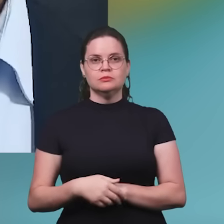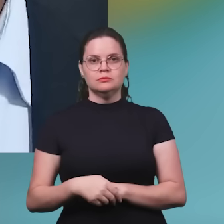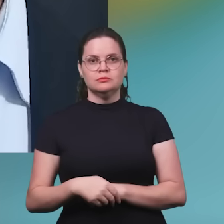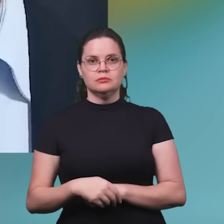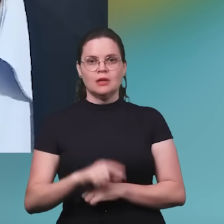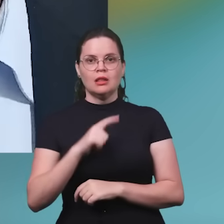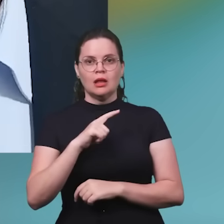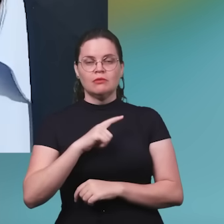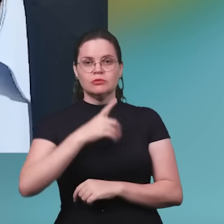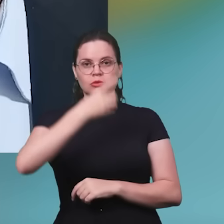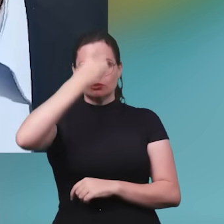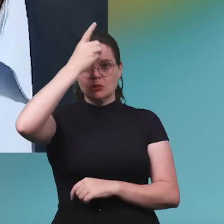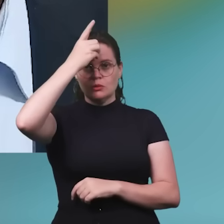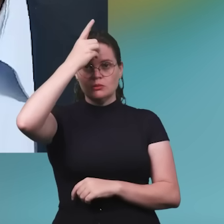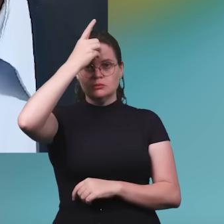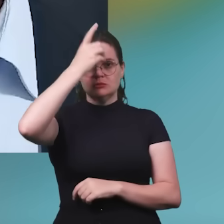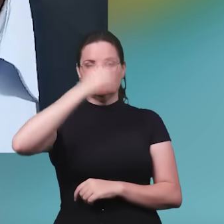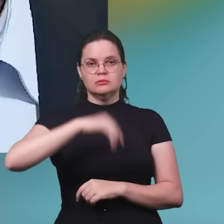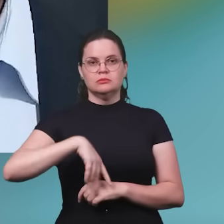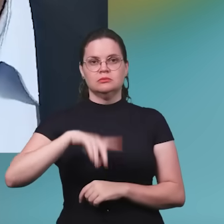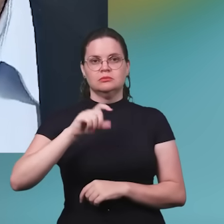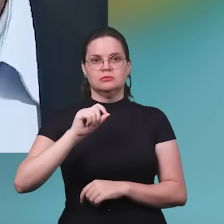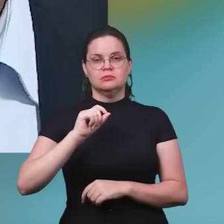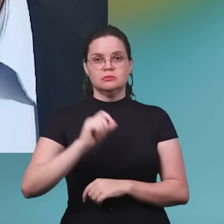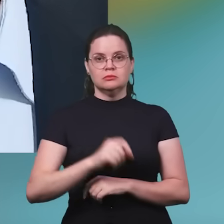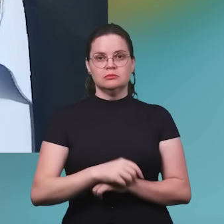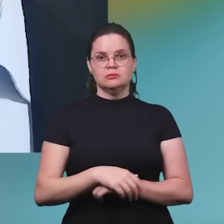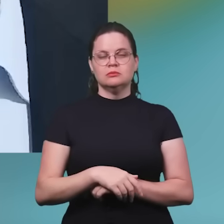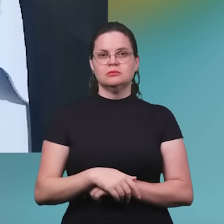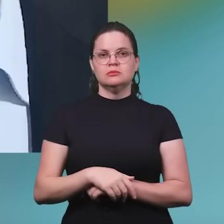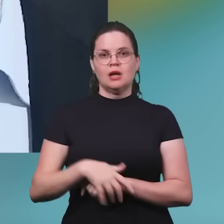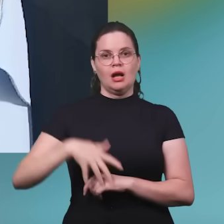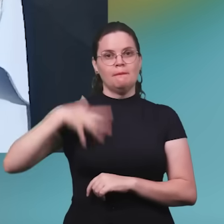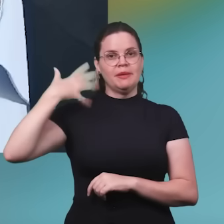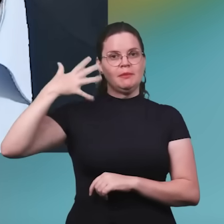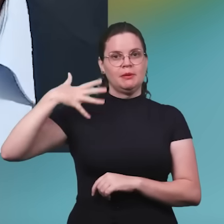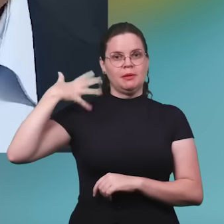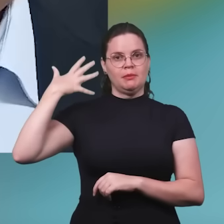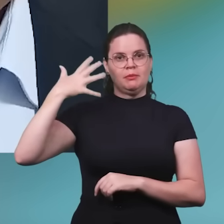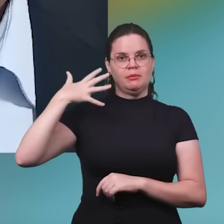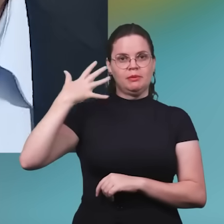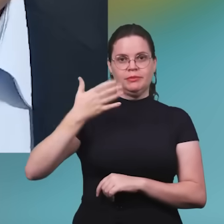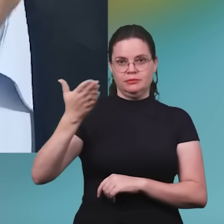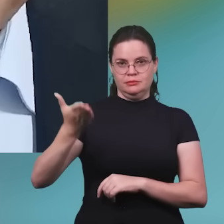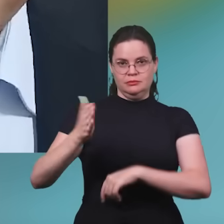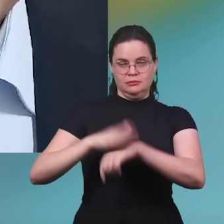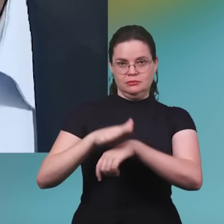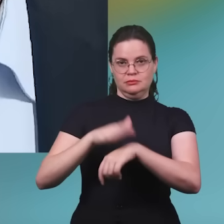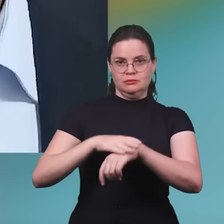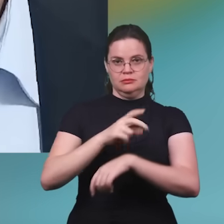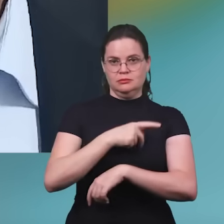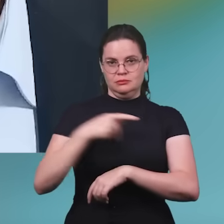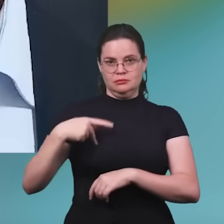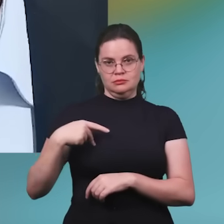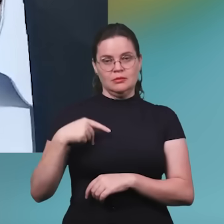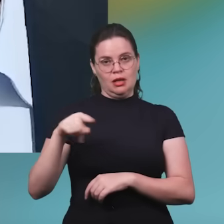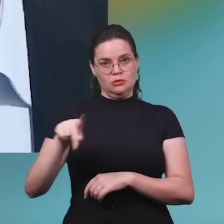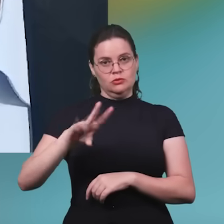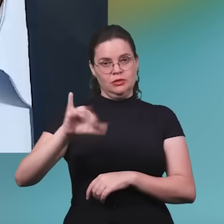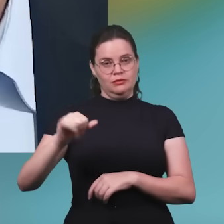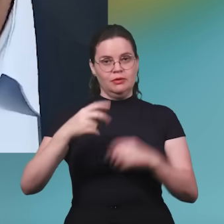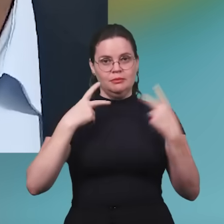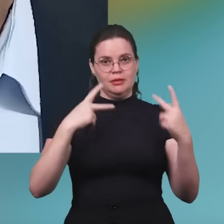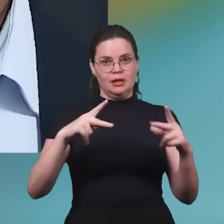aí havia um dom de que a mensagem seria trazida pelo pastor, ainda